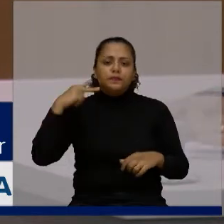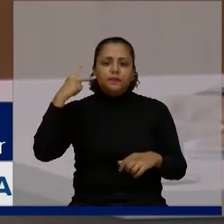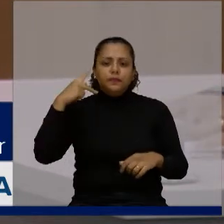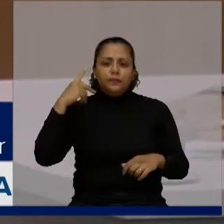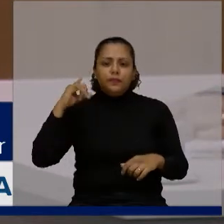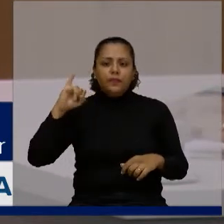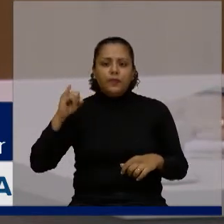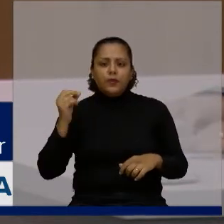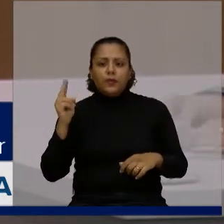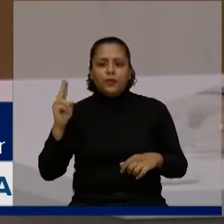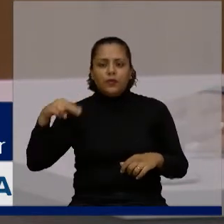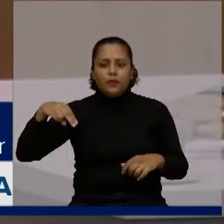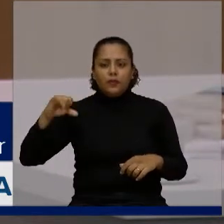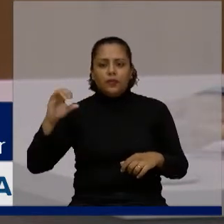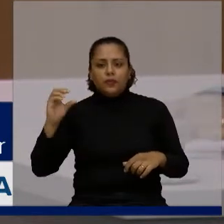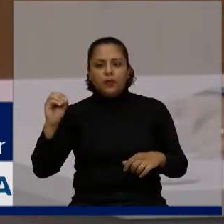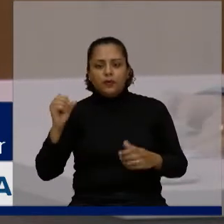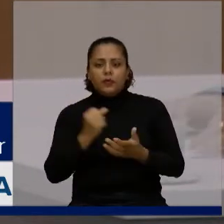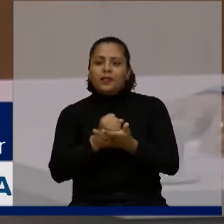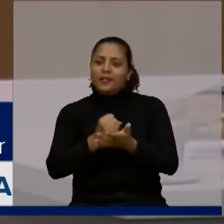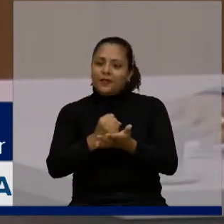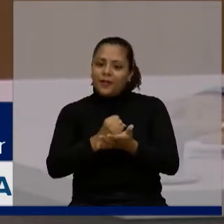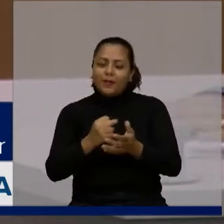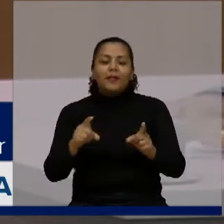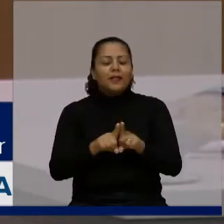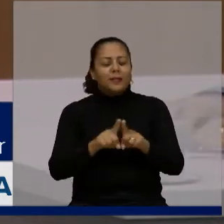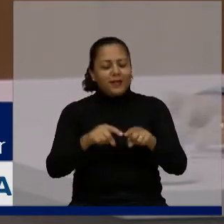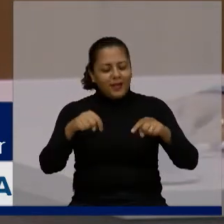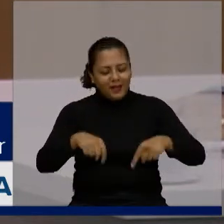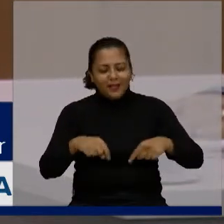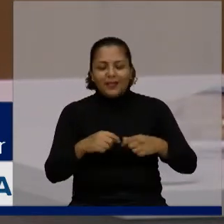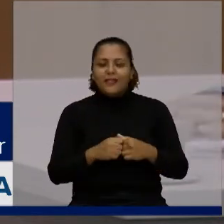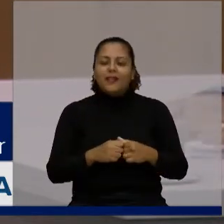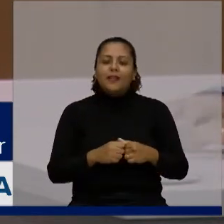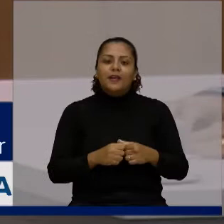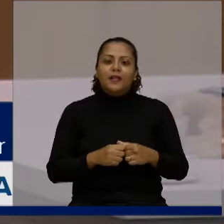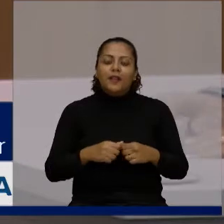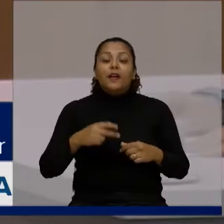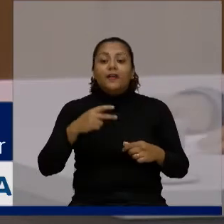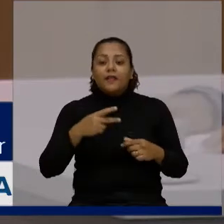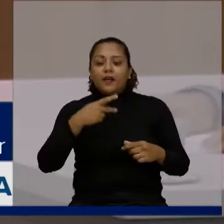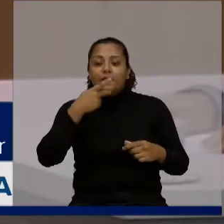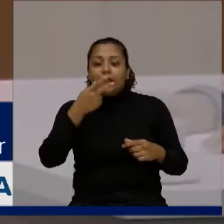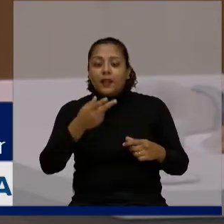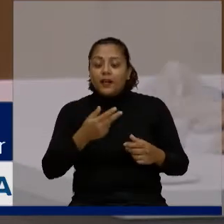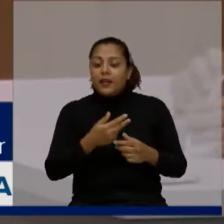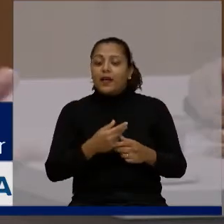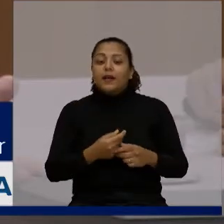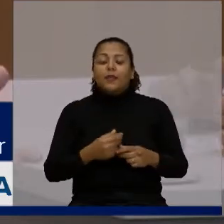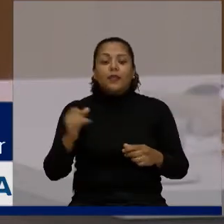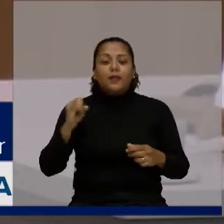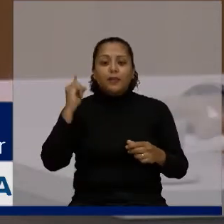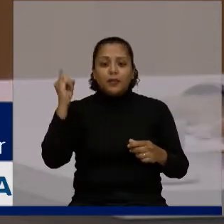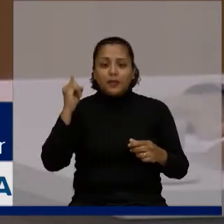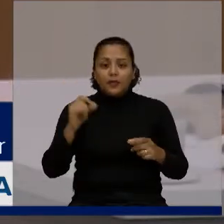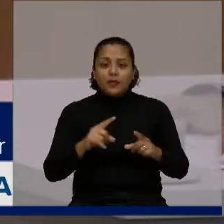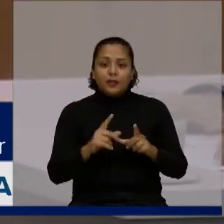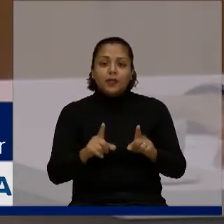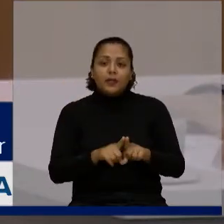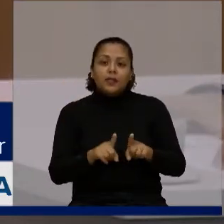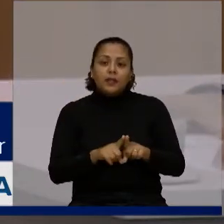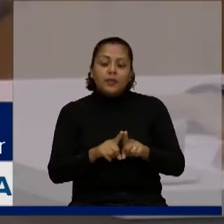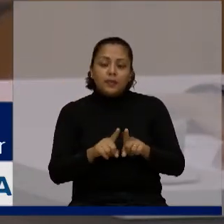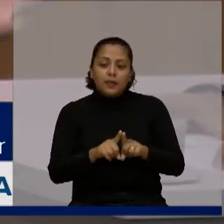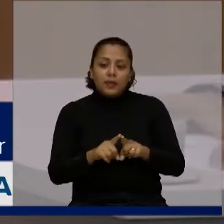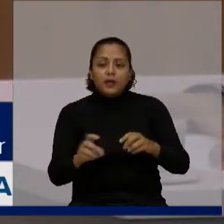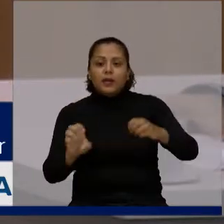aqui, vai dar uma notícia muito importante também para a gente aqui, que a gente quer parabenizar a Johnson, né? A Johnson hoje apresentou